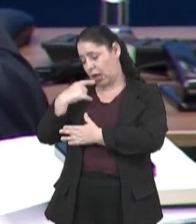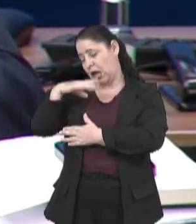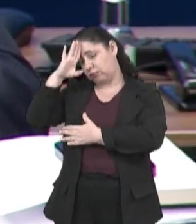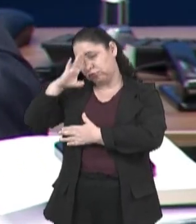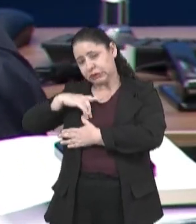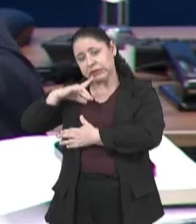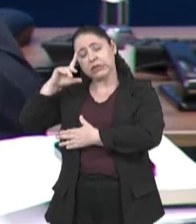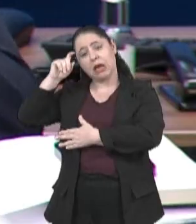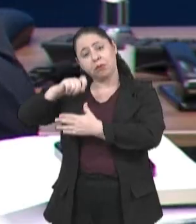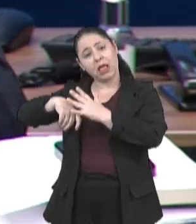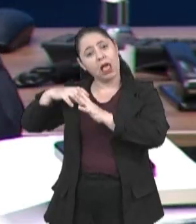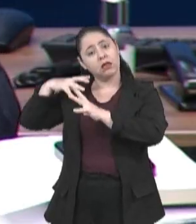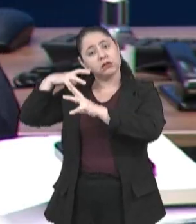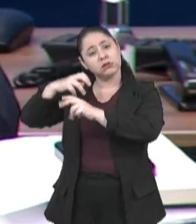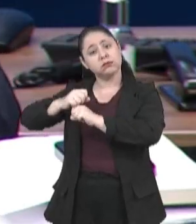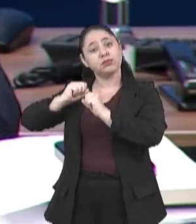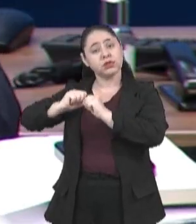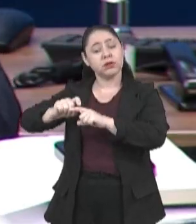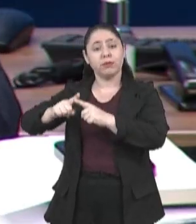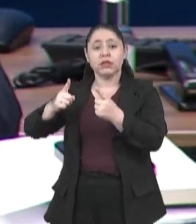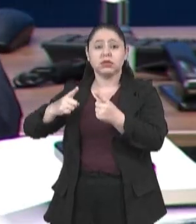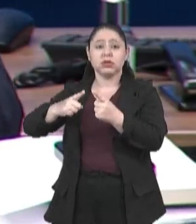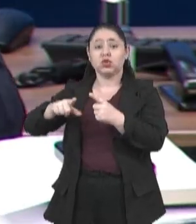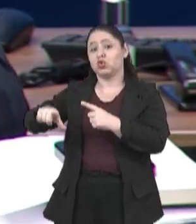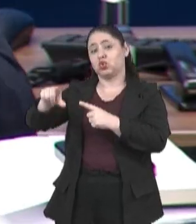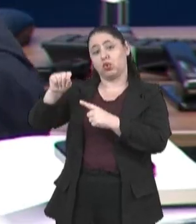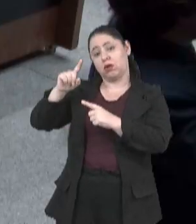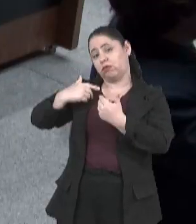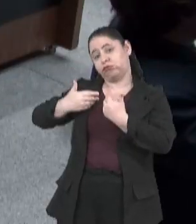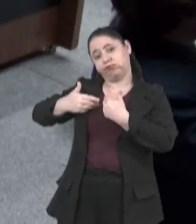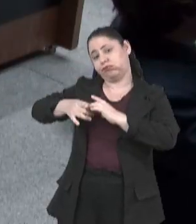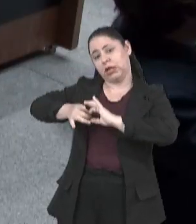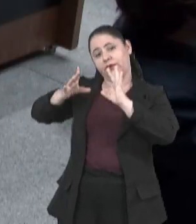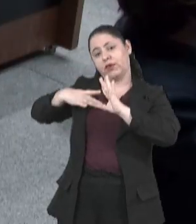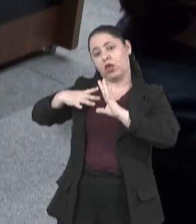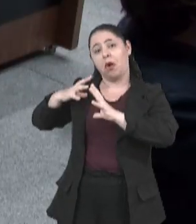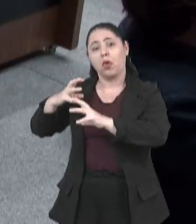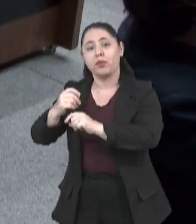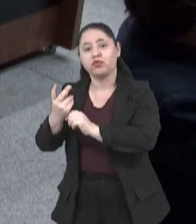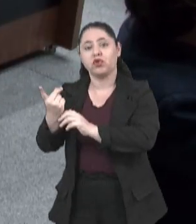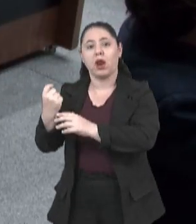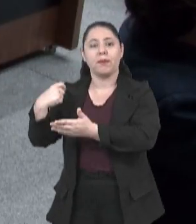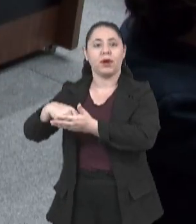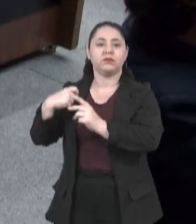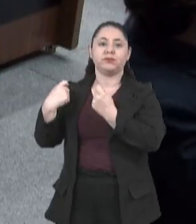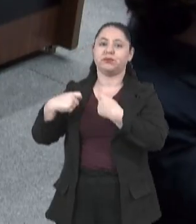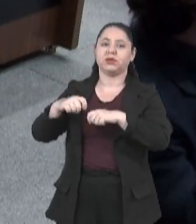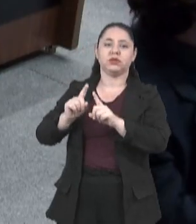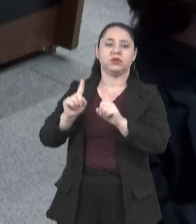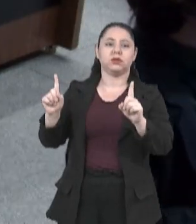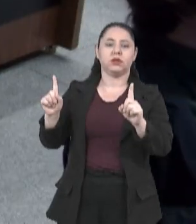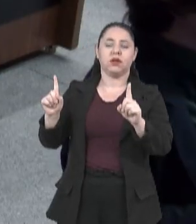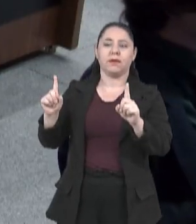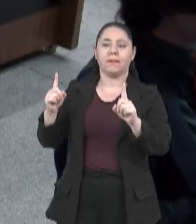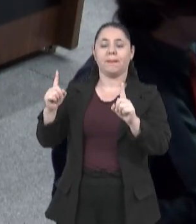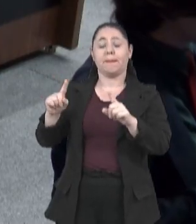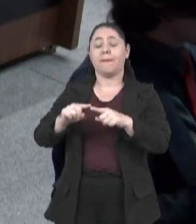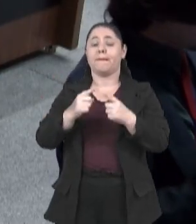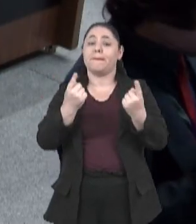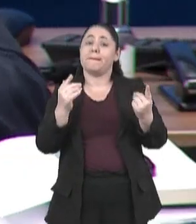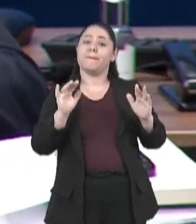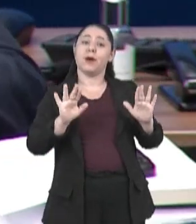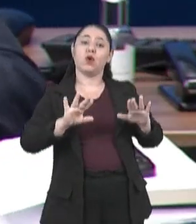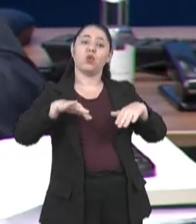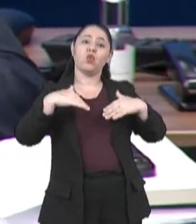deixou de arrecadar. Então, uma opção que ele fez, claro, para atrair empresas, indústria, tudo isso é muito importante.